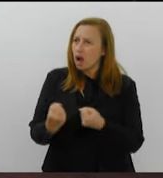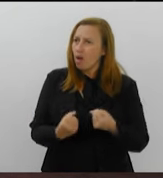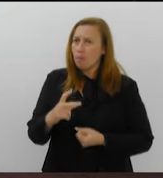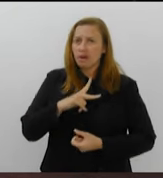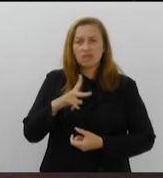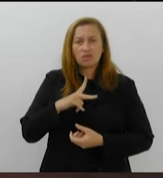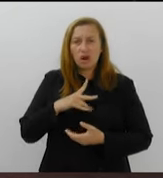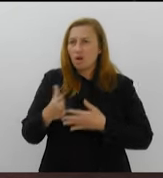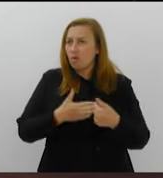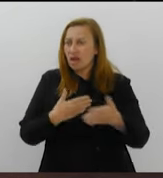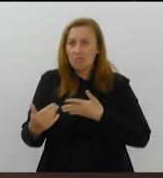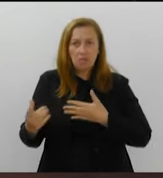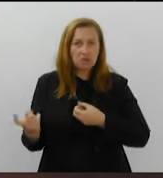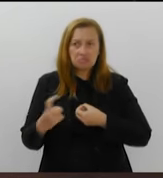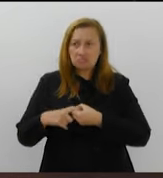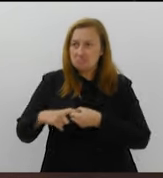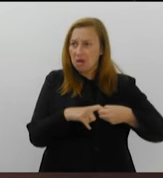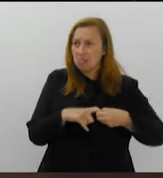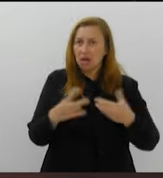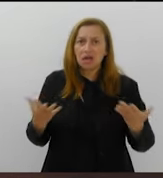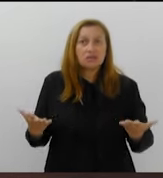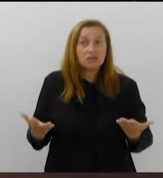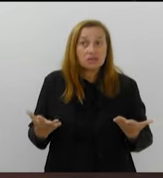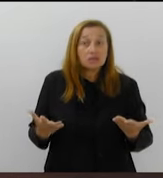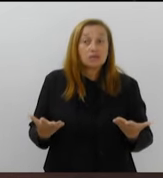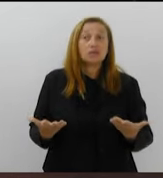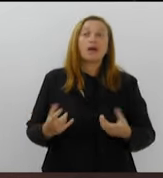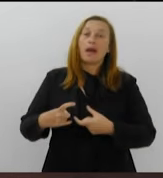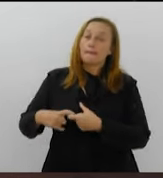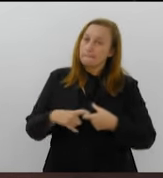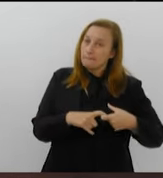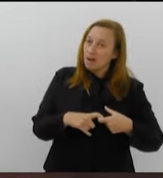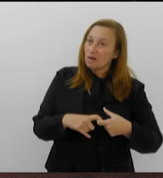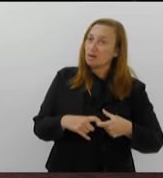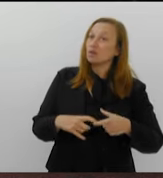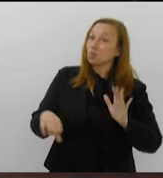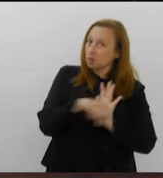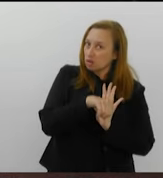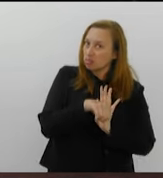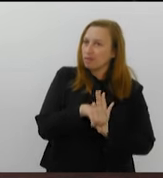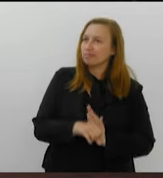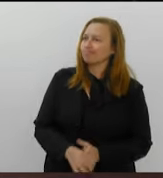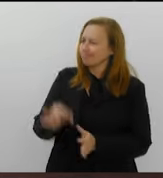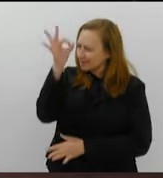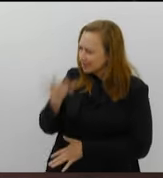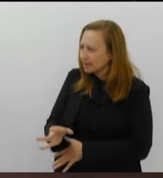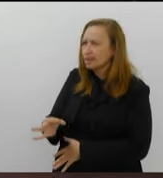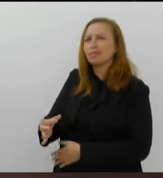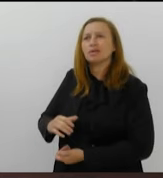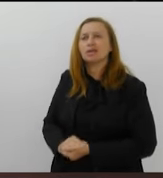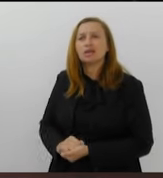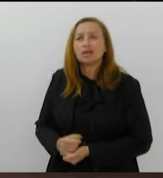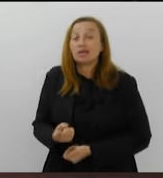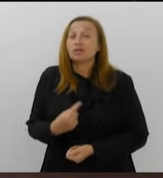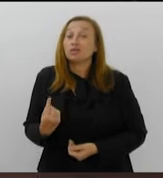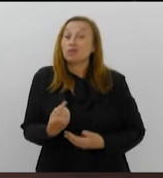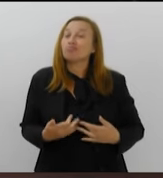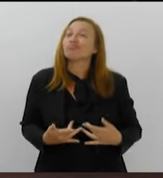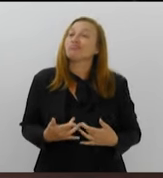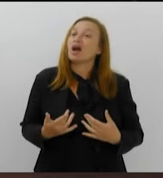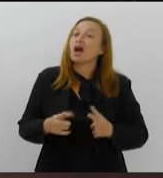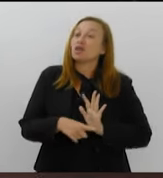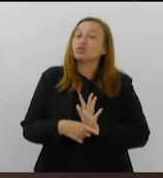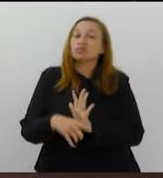é rebocado. E aí é a máfia do reboque. Exatamente. E a nossa atribuição, presidente,